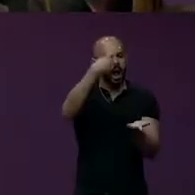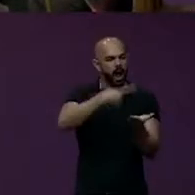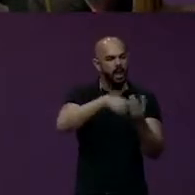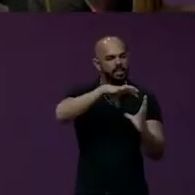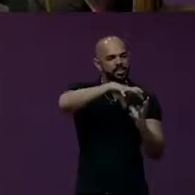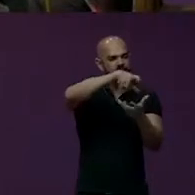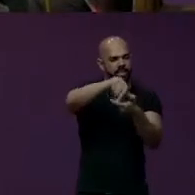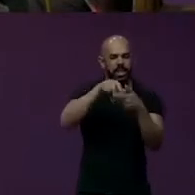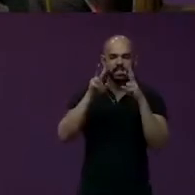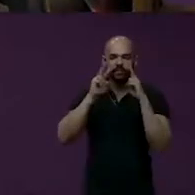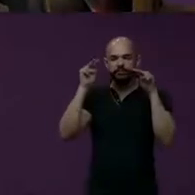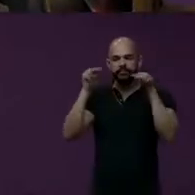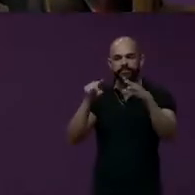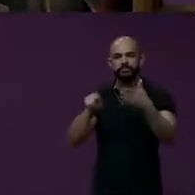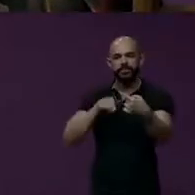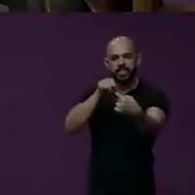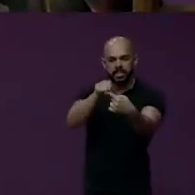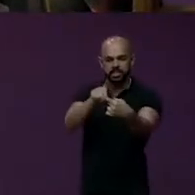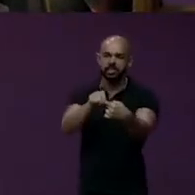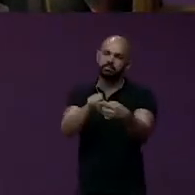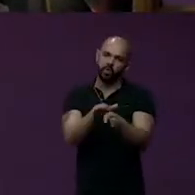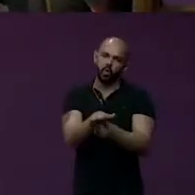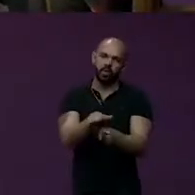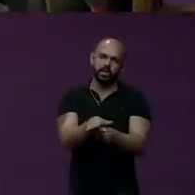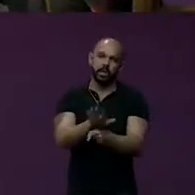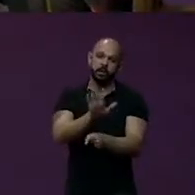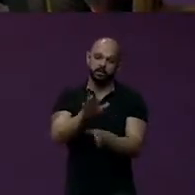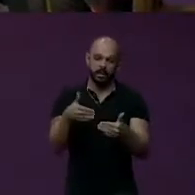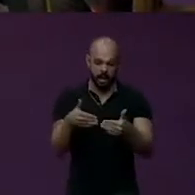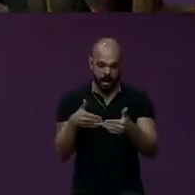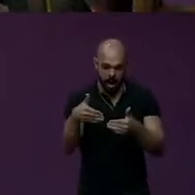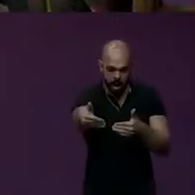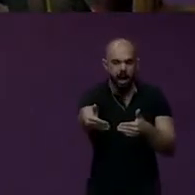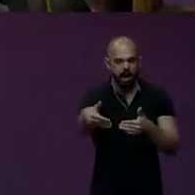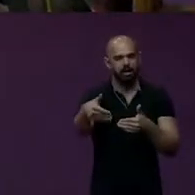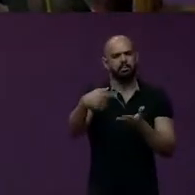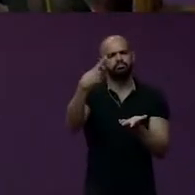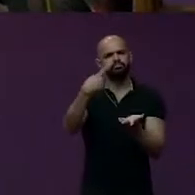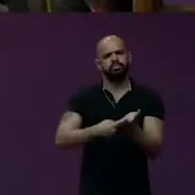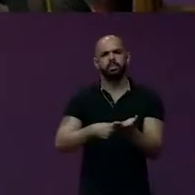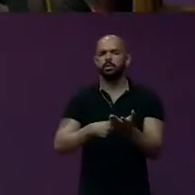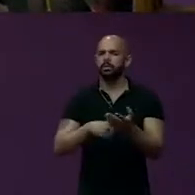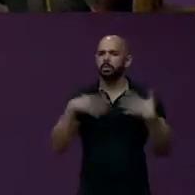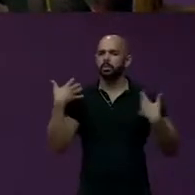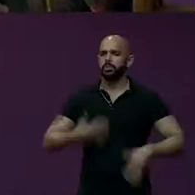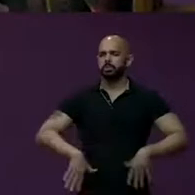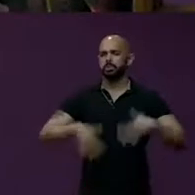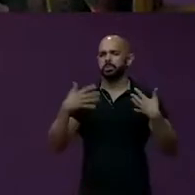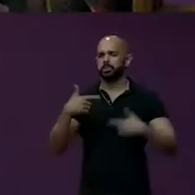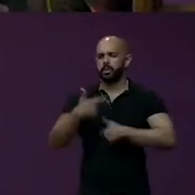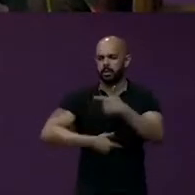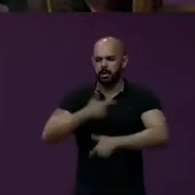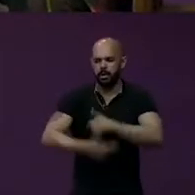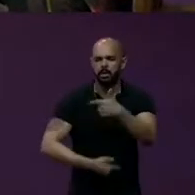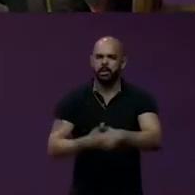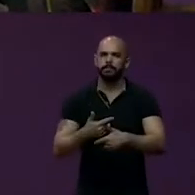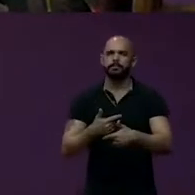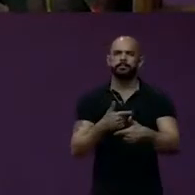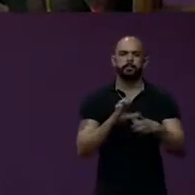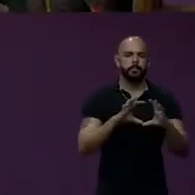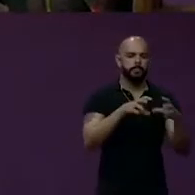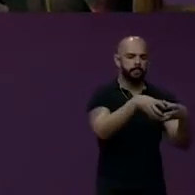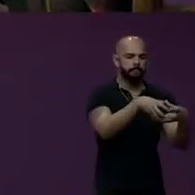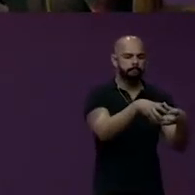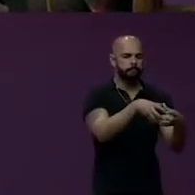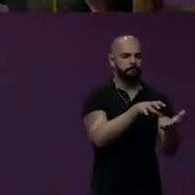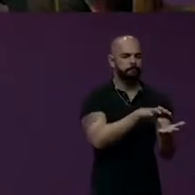com essa visão que tem orientado. Agora, a partir daí, a agenda tem sido muito intensa, tanto em organismos